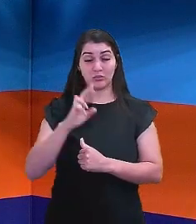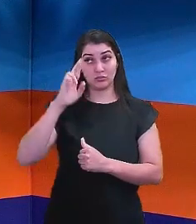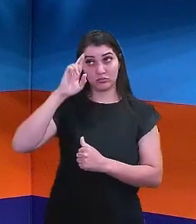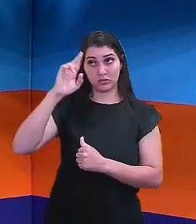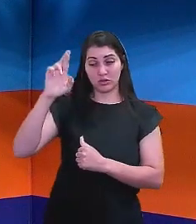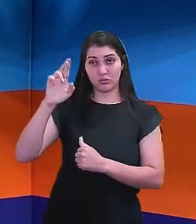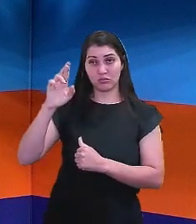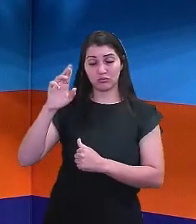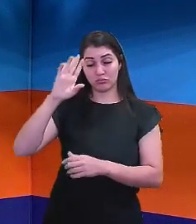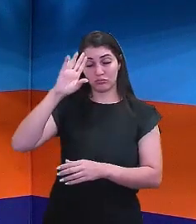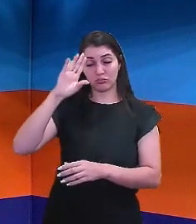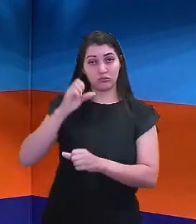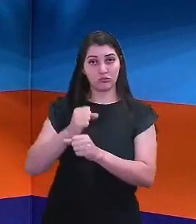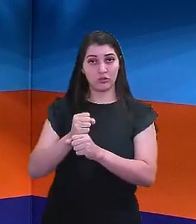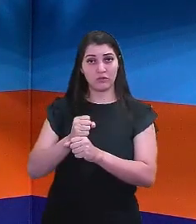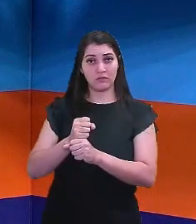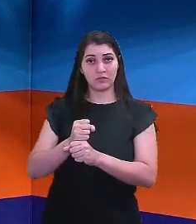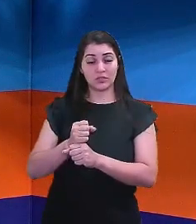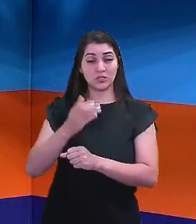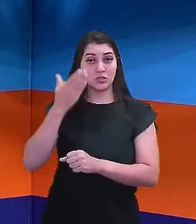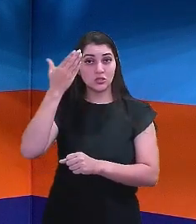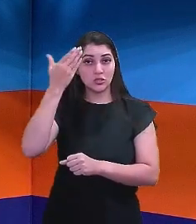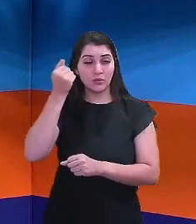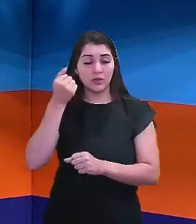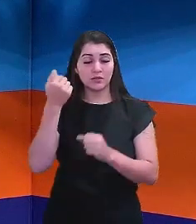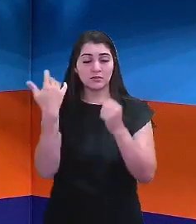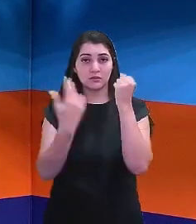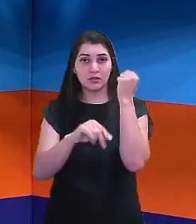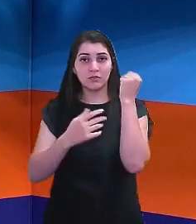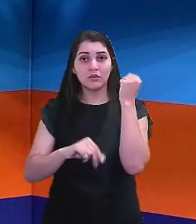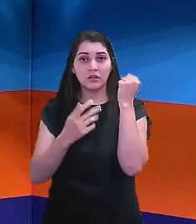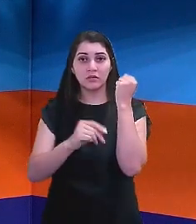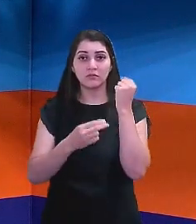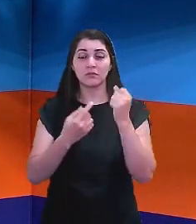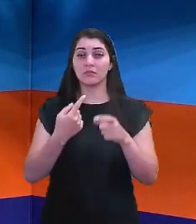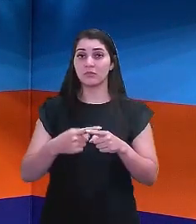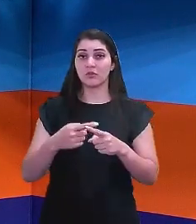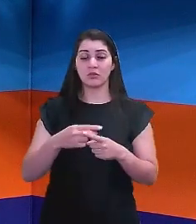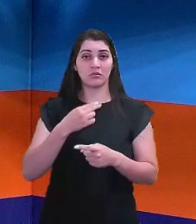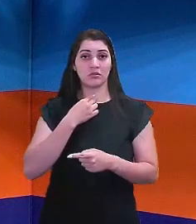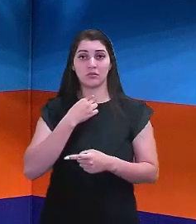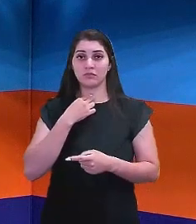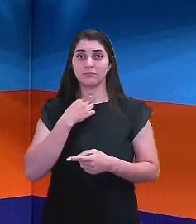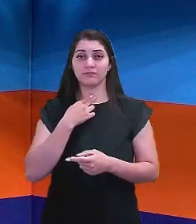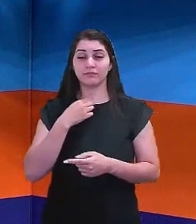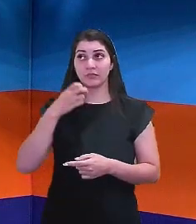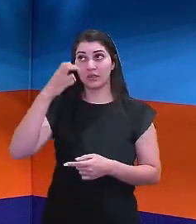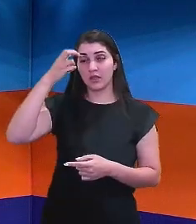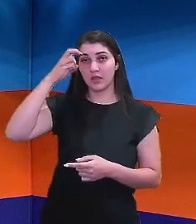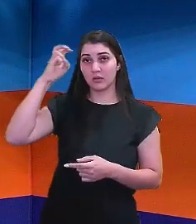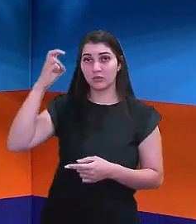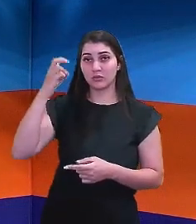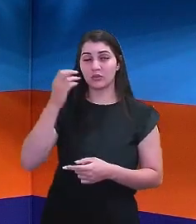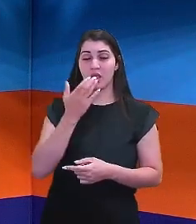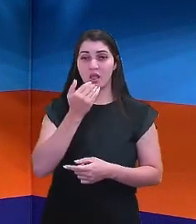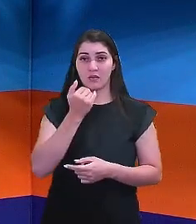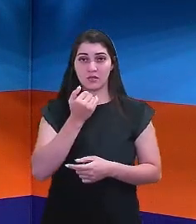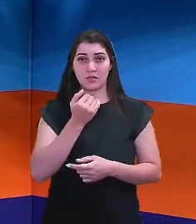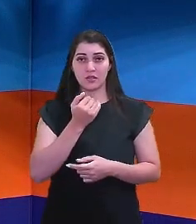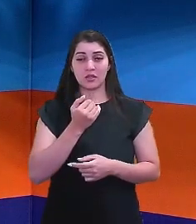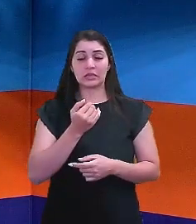eram escravizados, infelizmente, descobrisse, eles apanhavam. Porque não podia. A sua cultura alimentar era